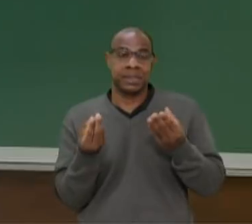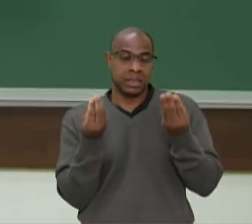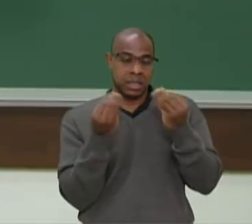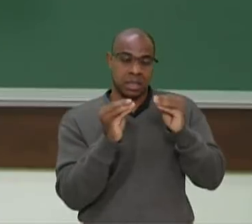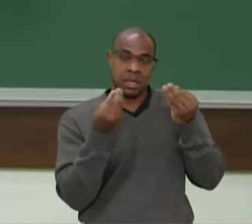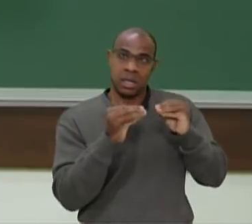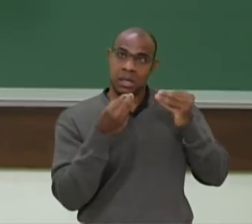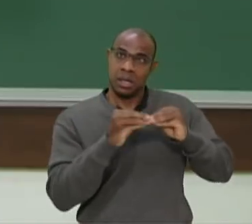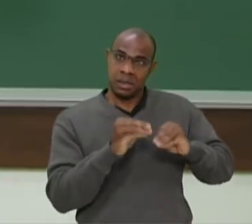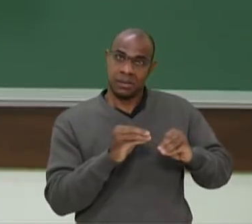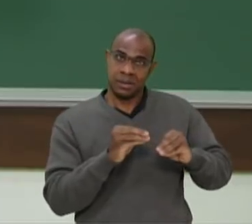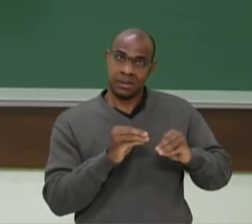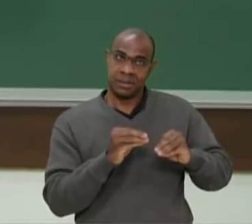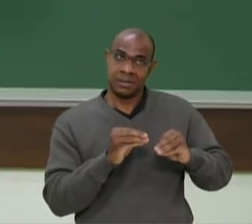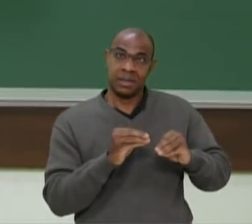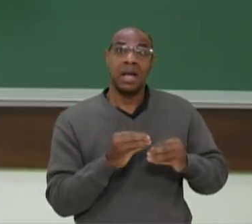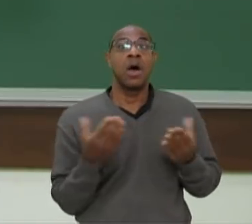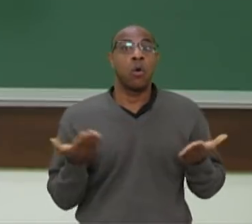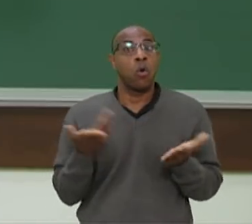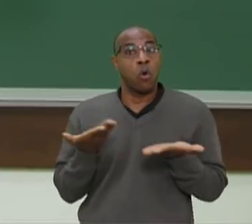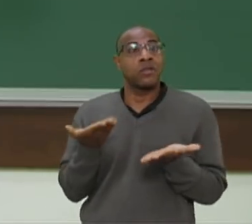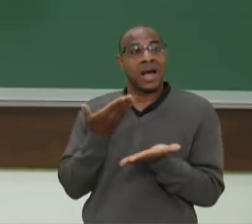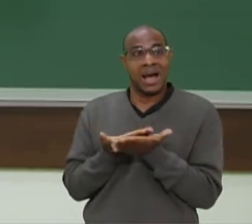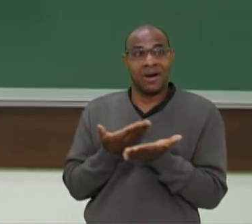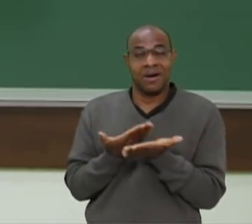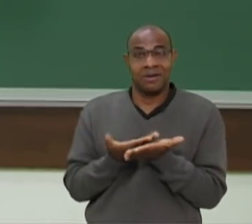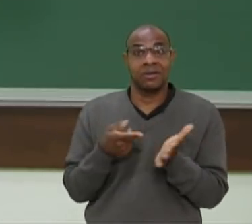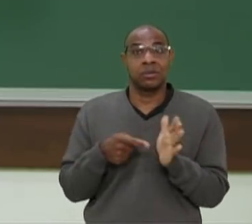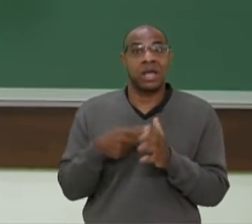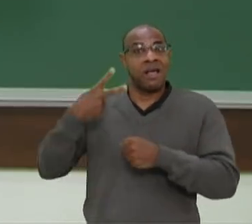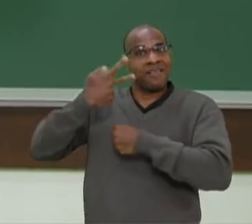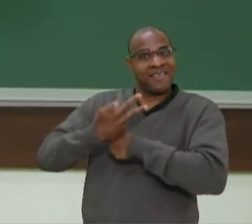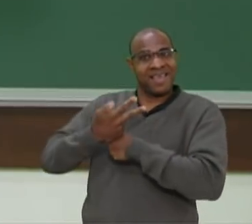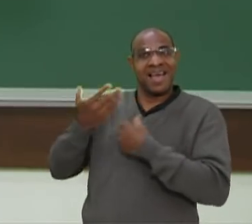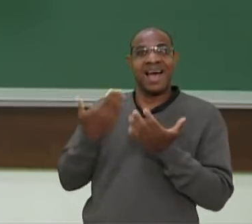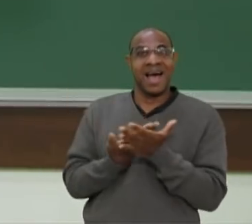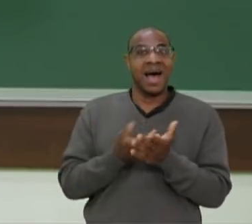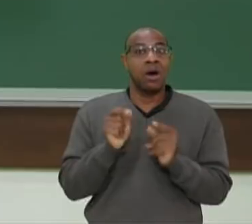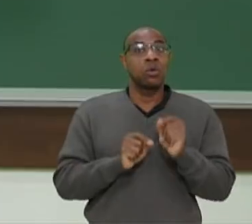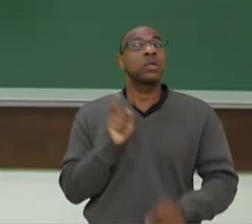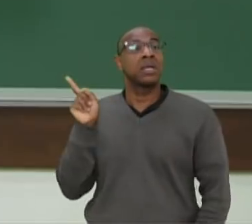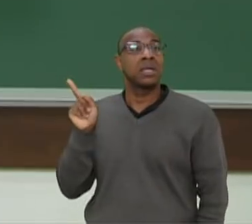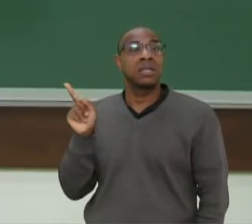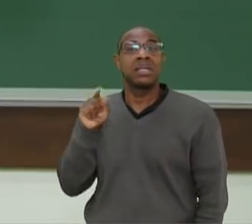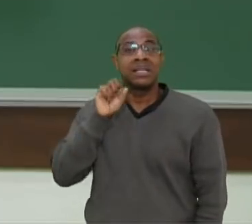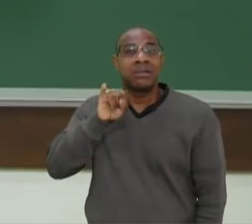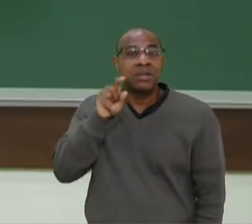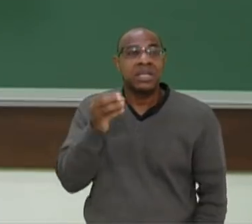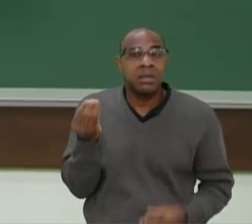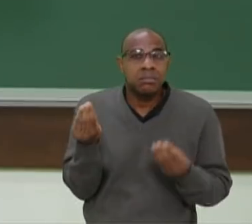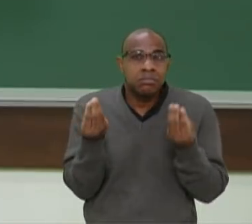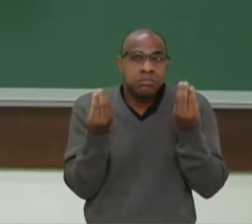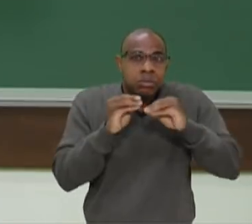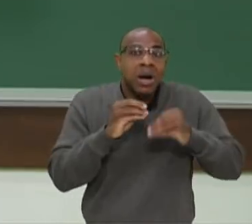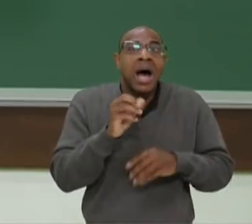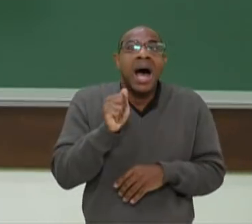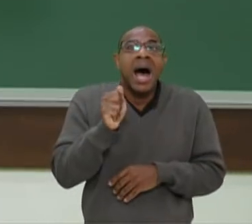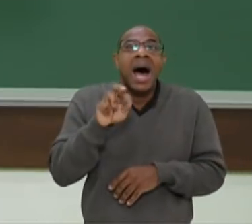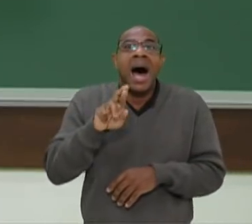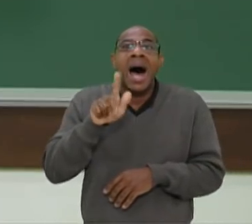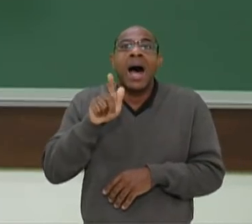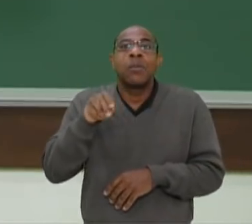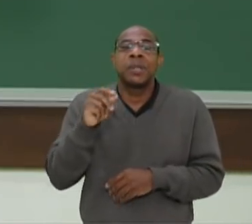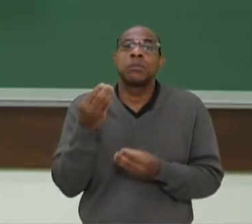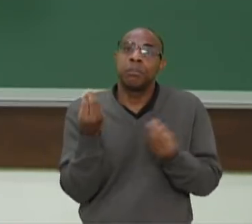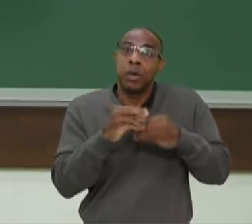como nós estamos aqui numa aula, numa videoaula, então esse, se você colocar em um argumento, dois, está